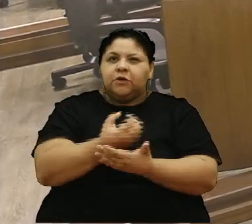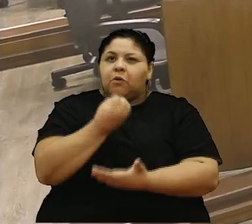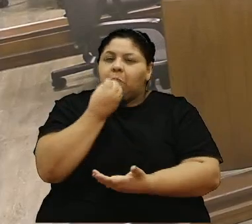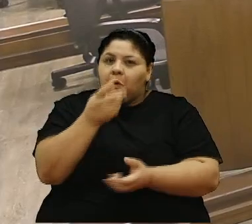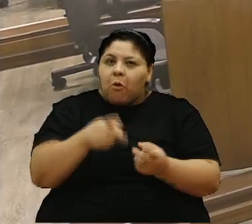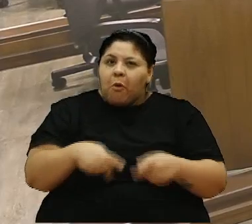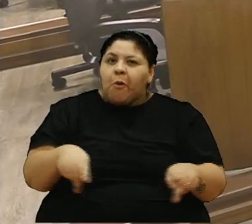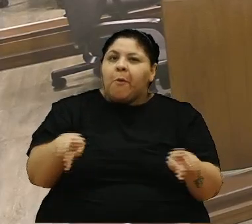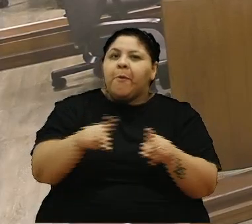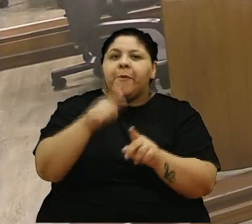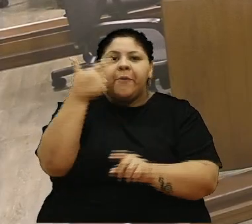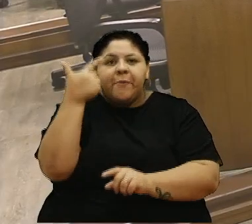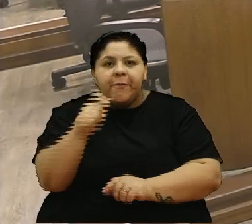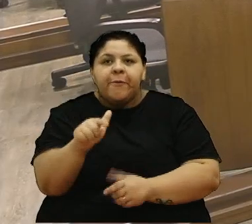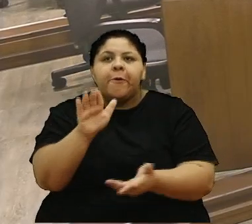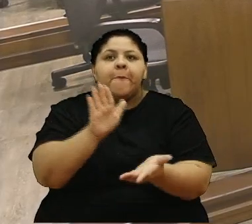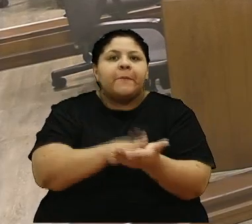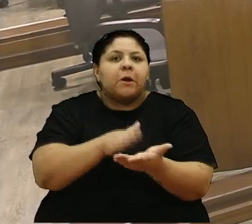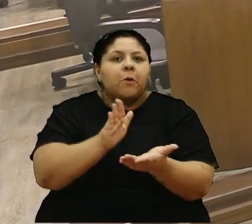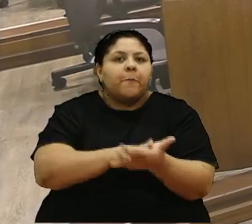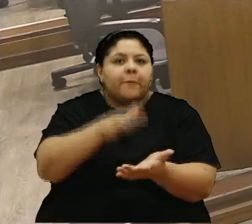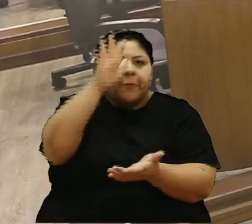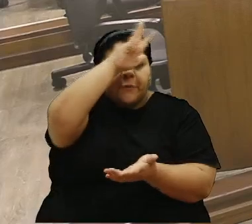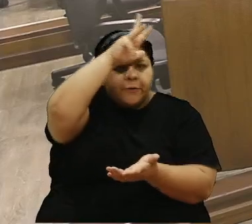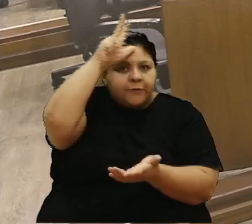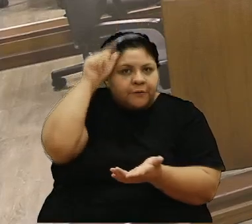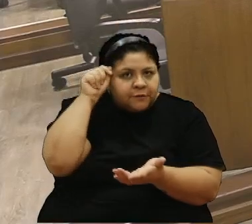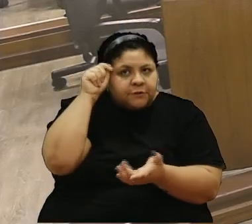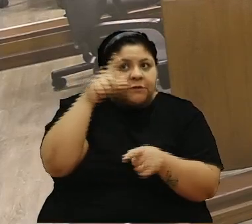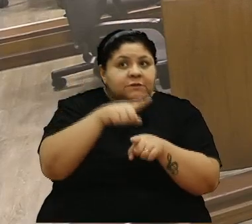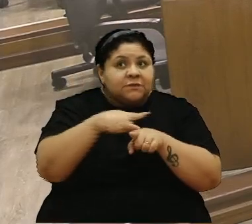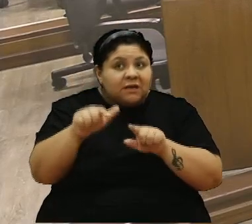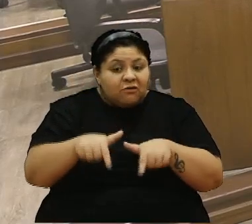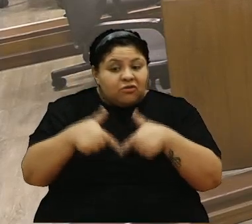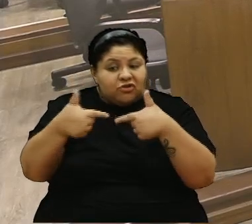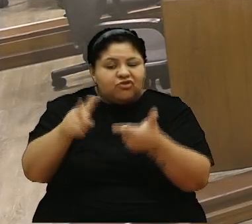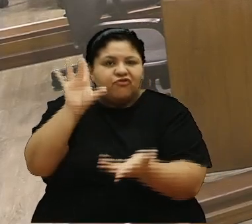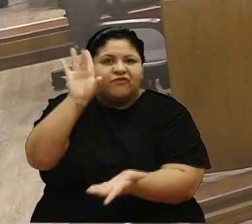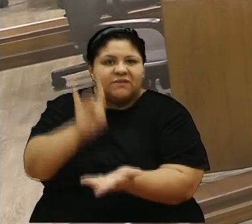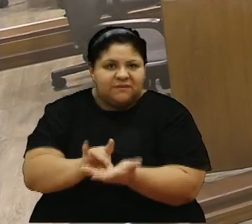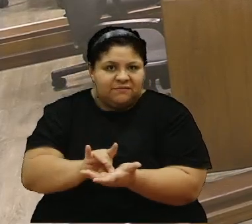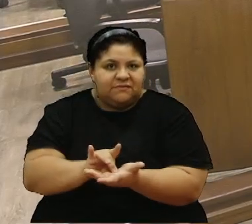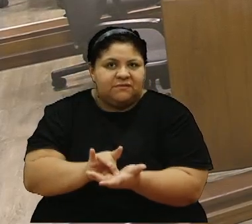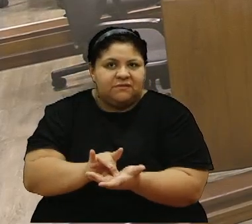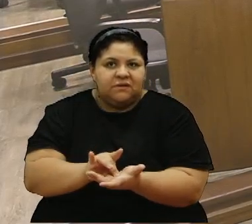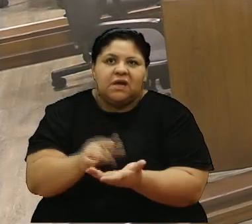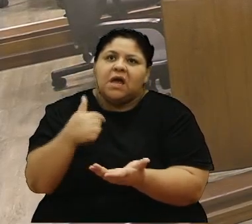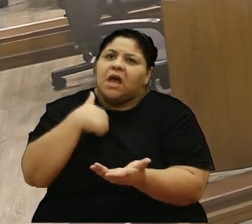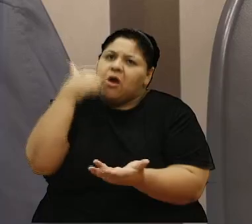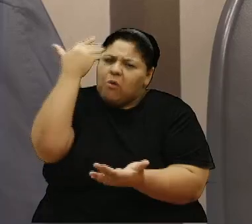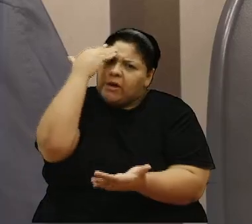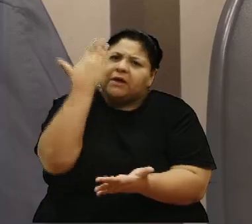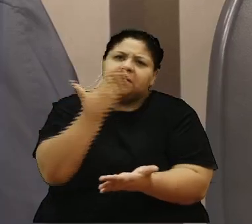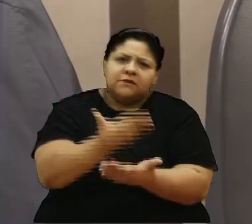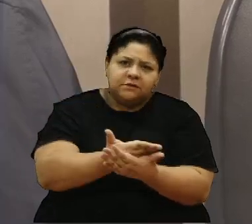daqui mais uma vez para cobrar o executivo, para que a gente saia daqui com ações efetivas, Eu acredito até que